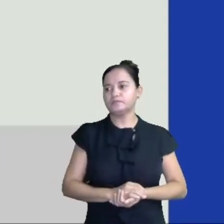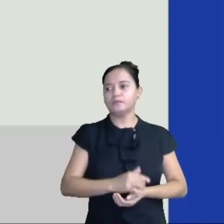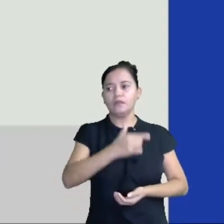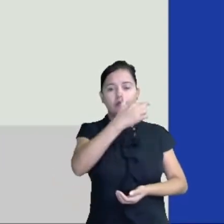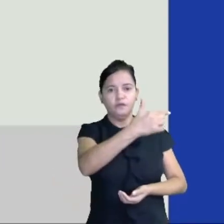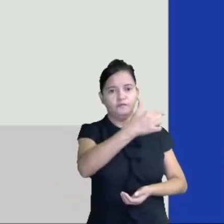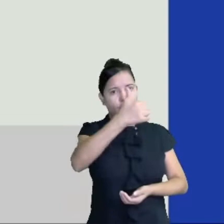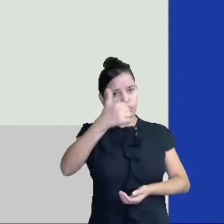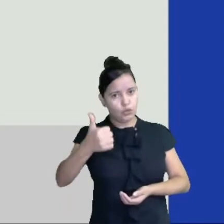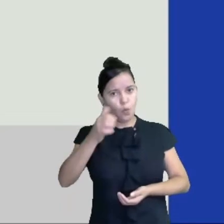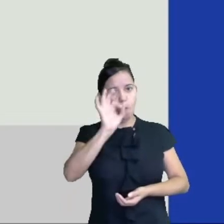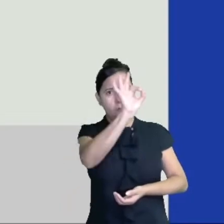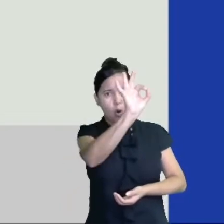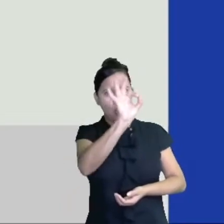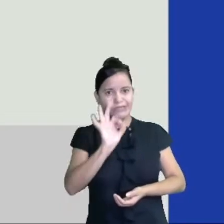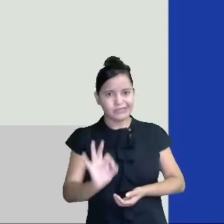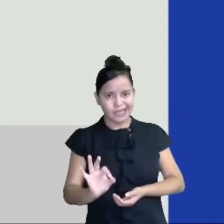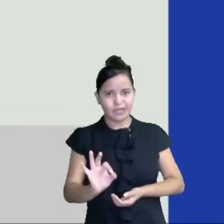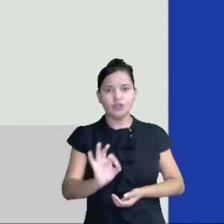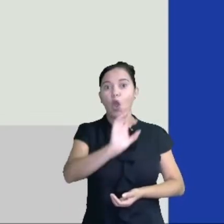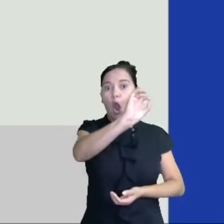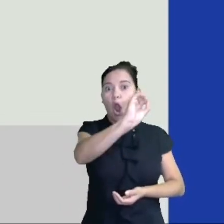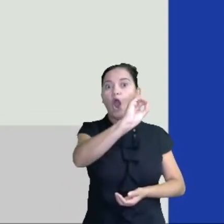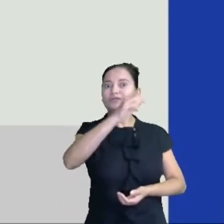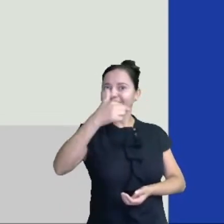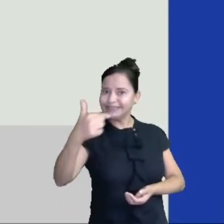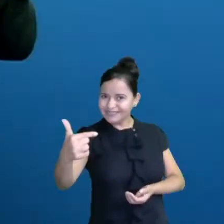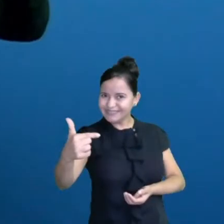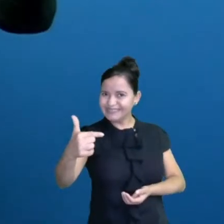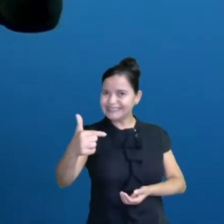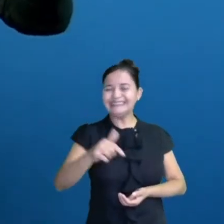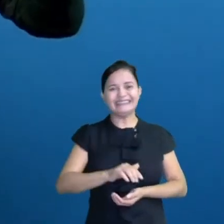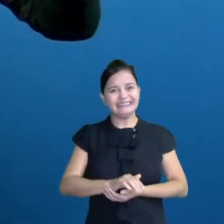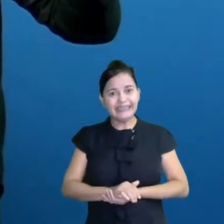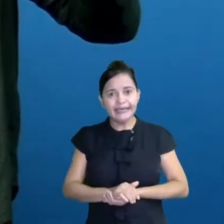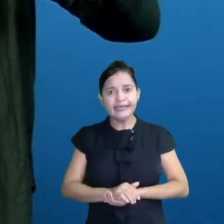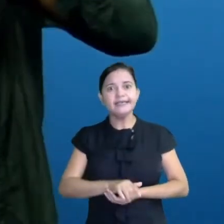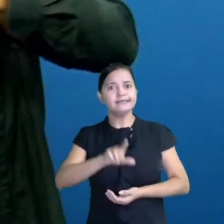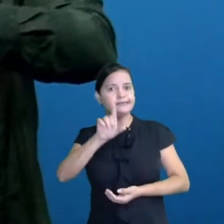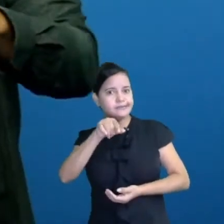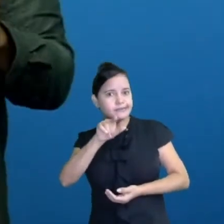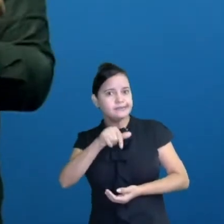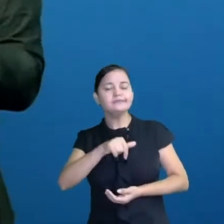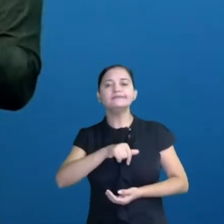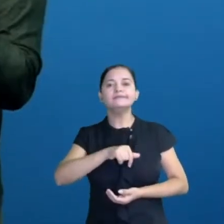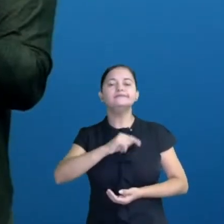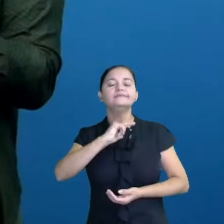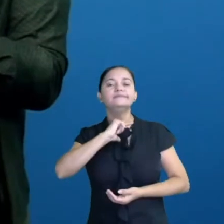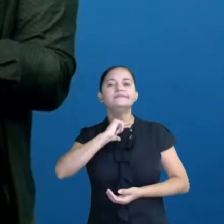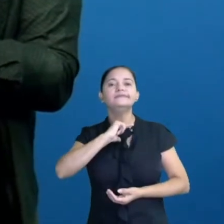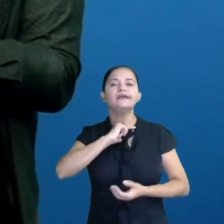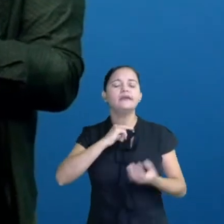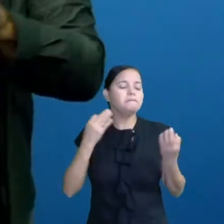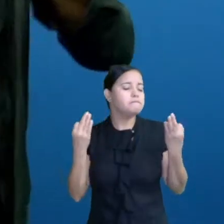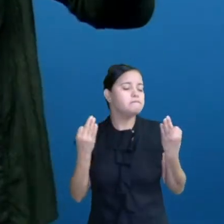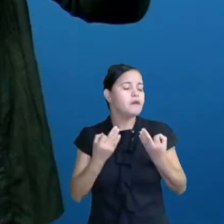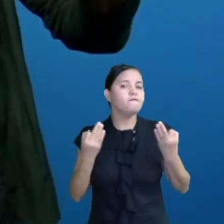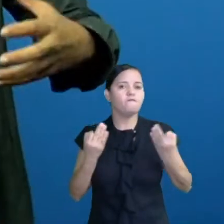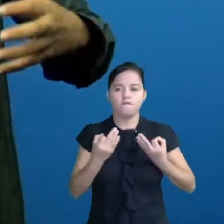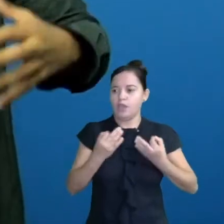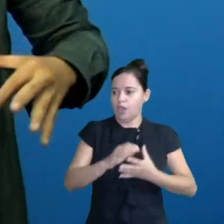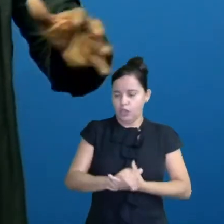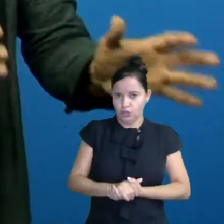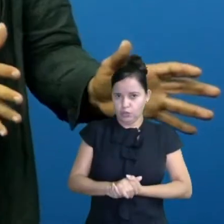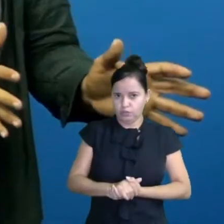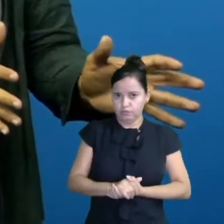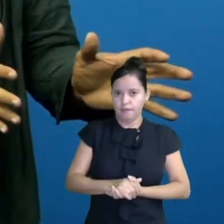21% aí sim é o nosso amado oxigênio. E interessante, gente. Essa distribuição, como ela é perfeita, ela